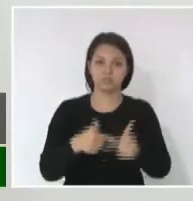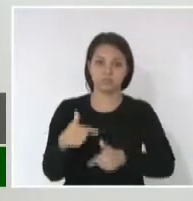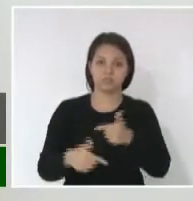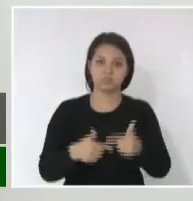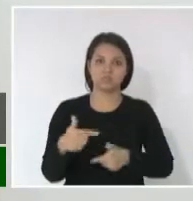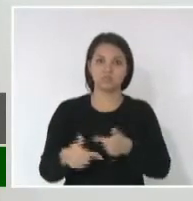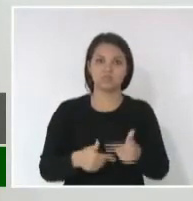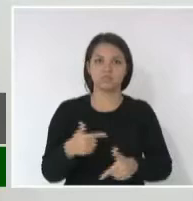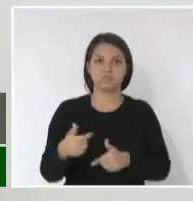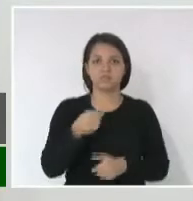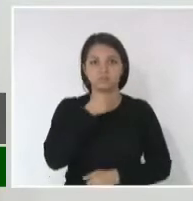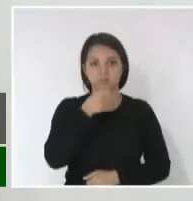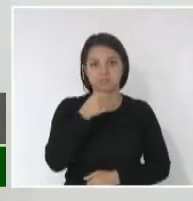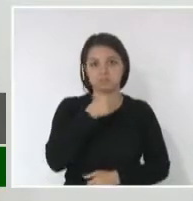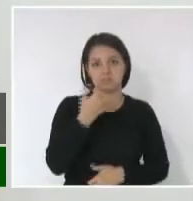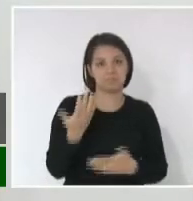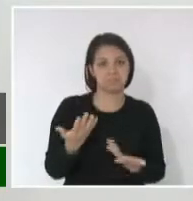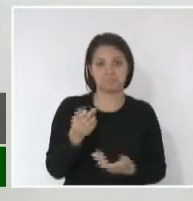são jornalistas ou não,